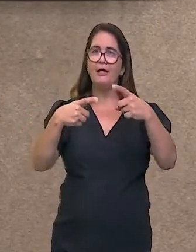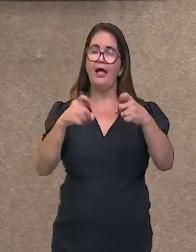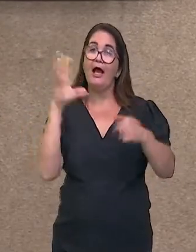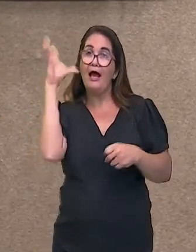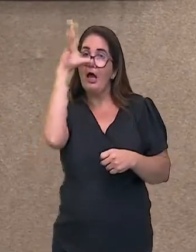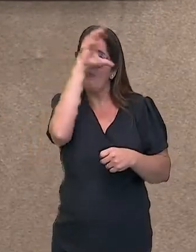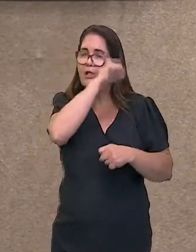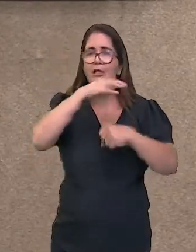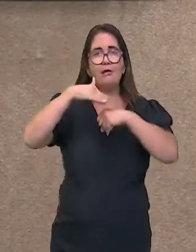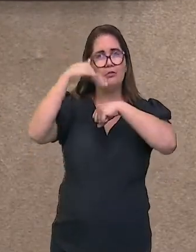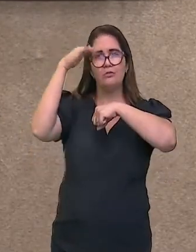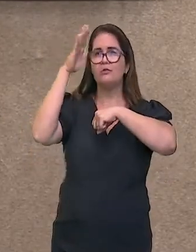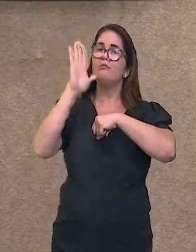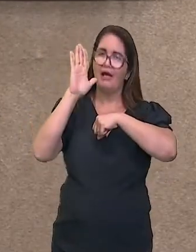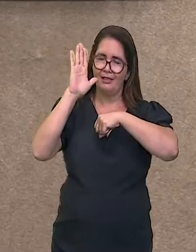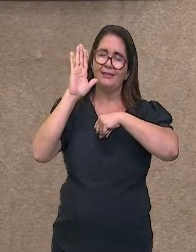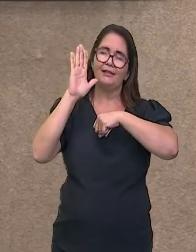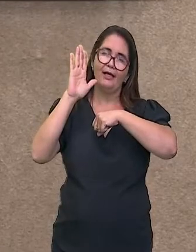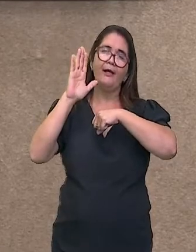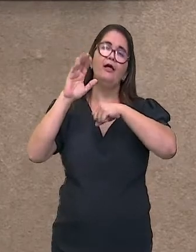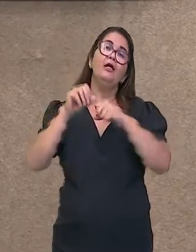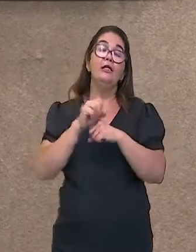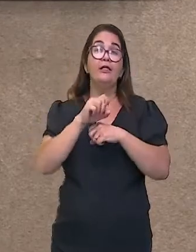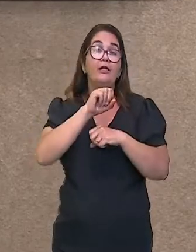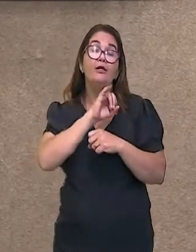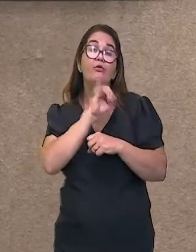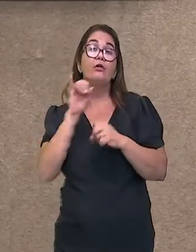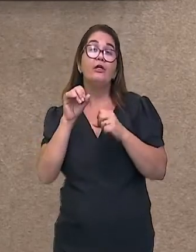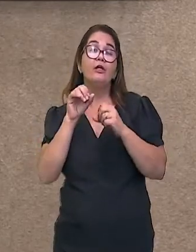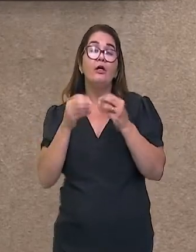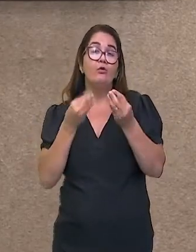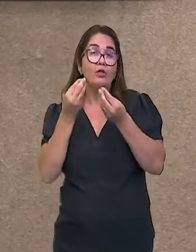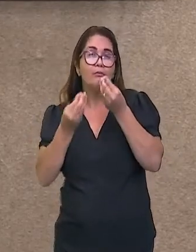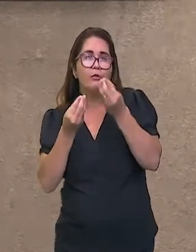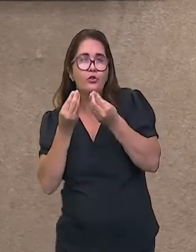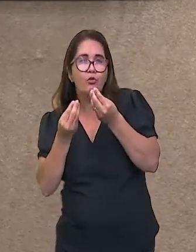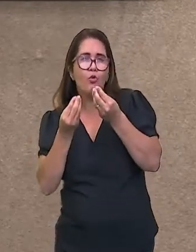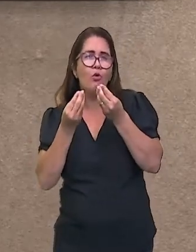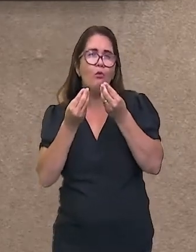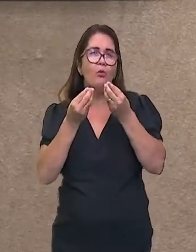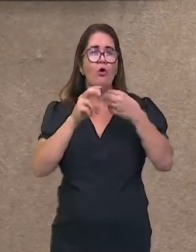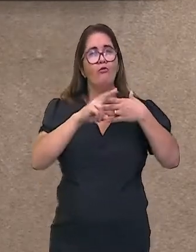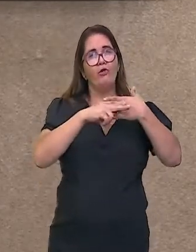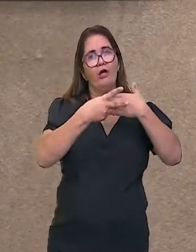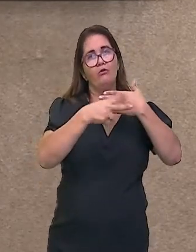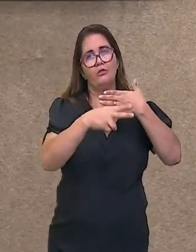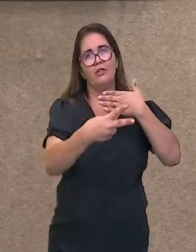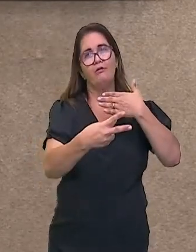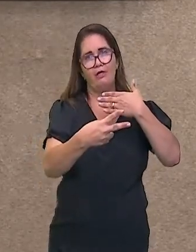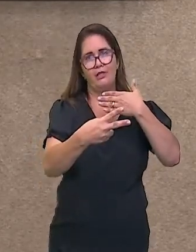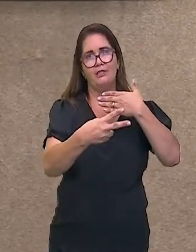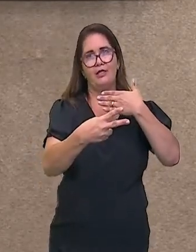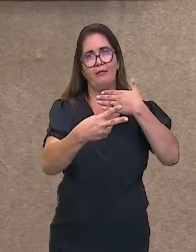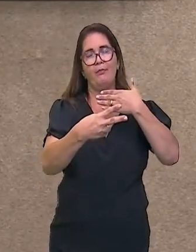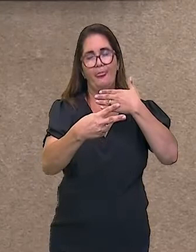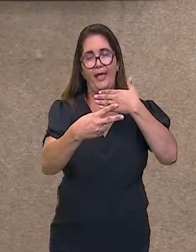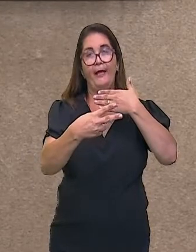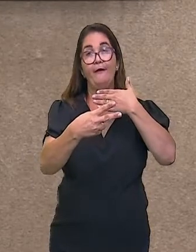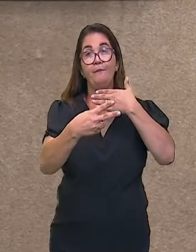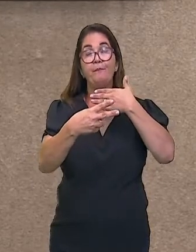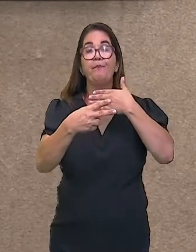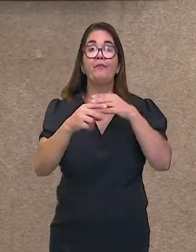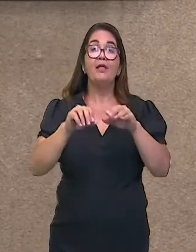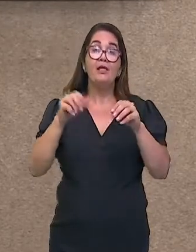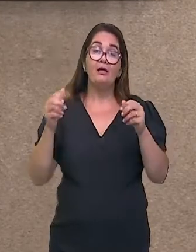ser uma consequência, como nós vimos, da Primeira Grande Guerra Mundial, e um sistema social e